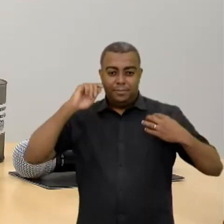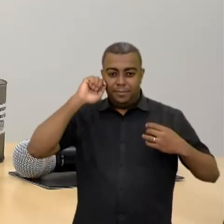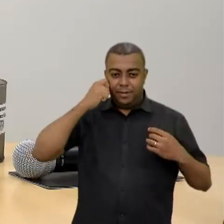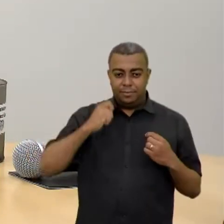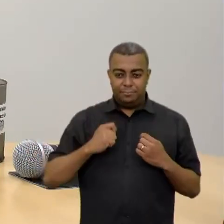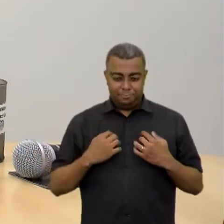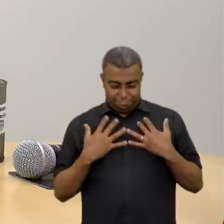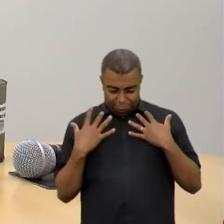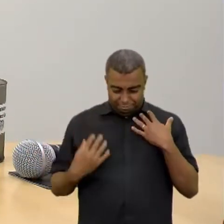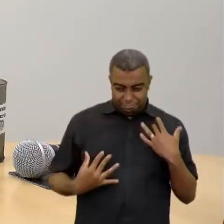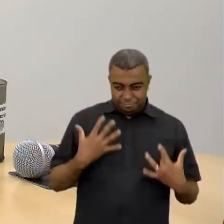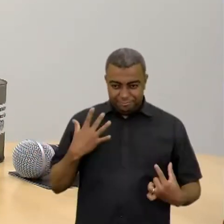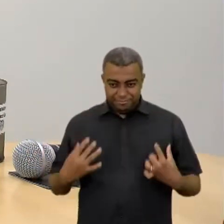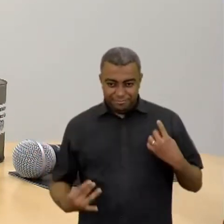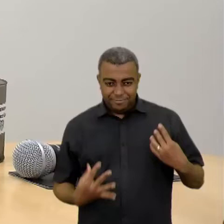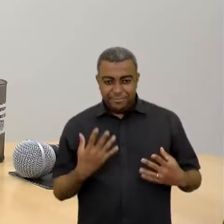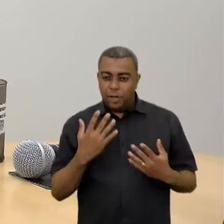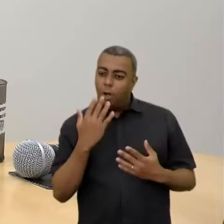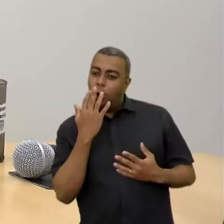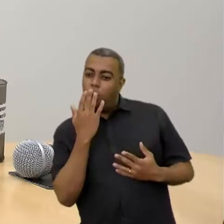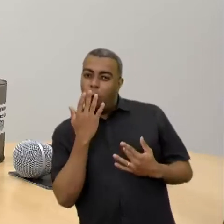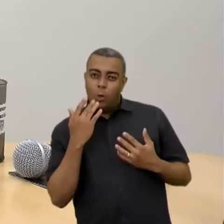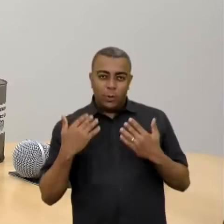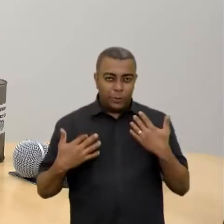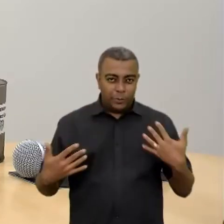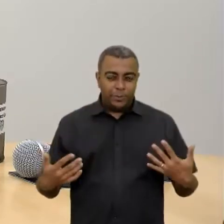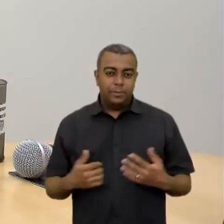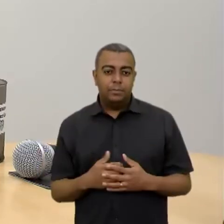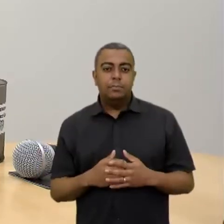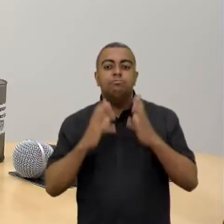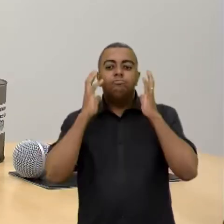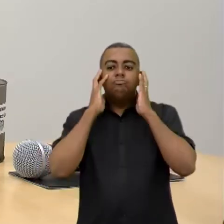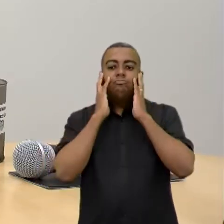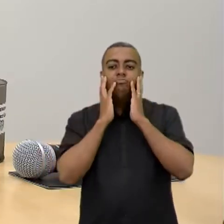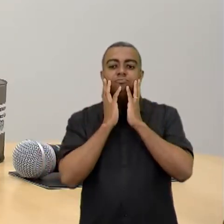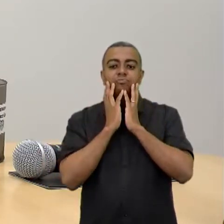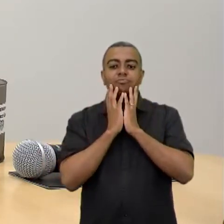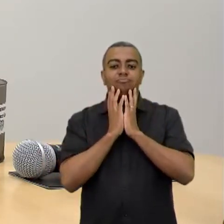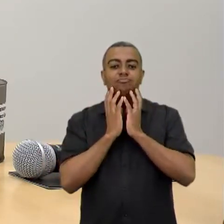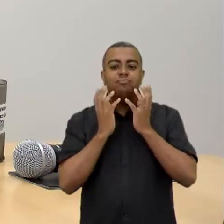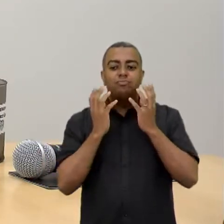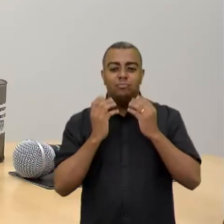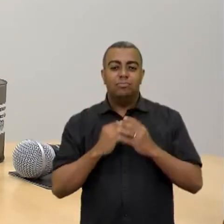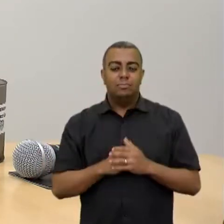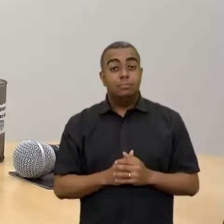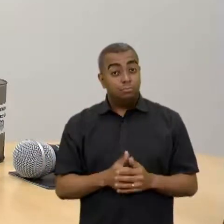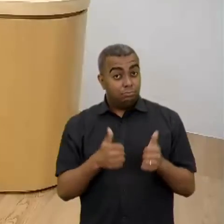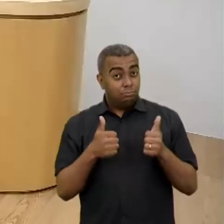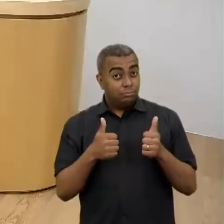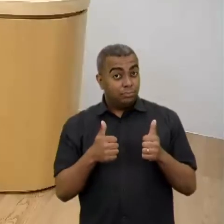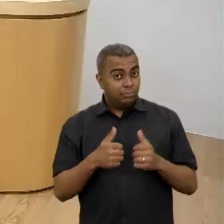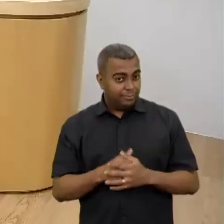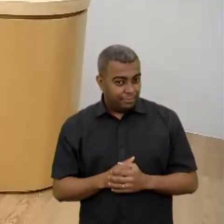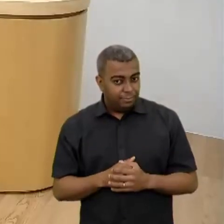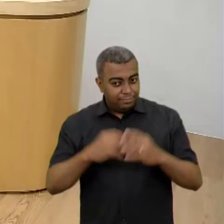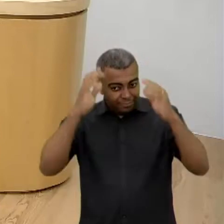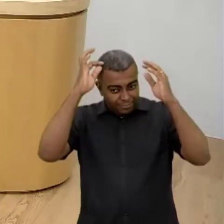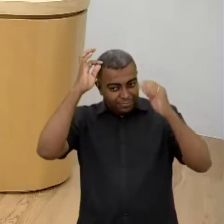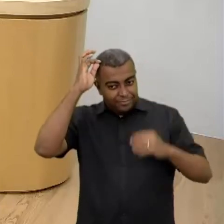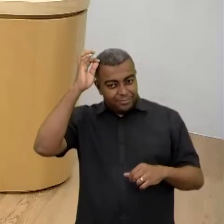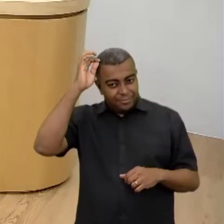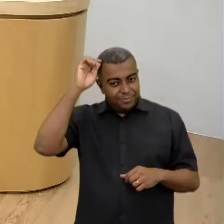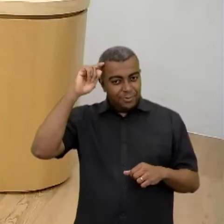com estampa de folhas e flores, tenho barba e é isso. É isso. Cabelo